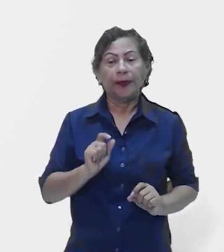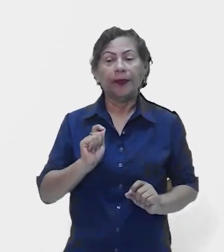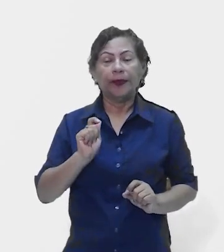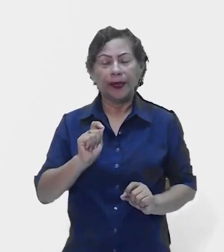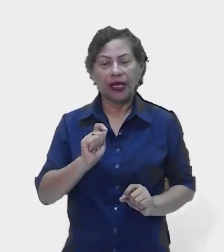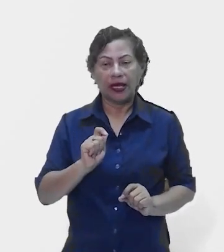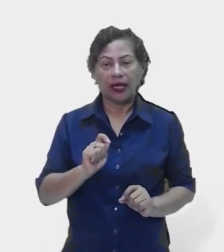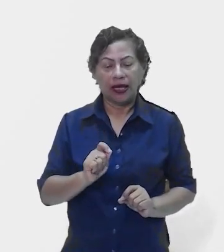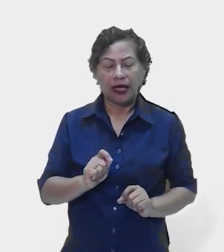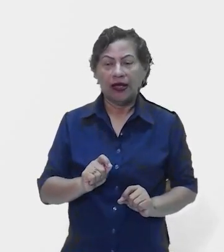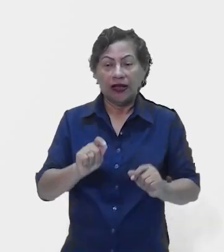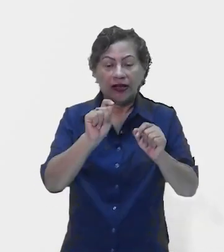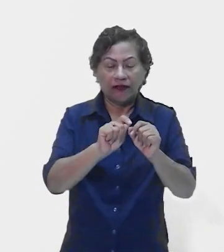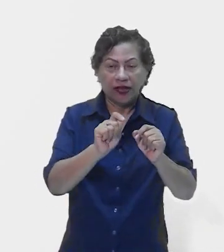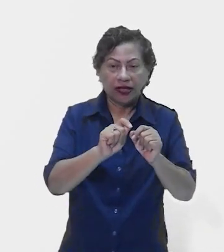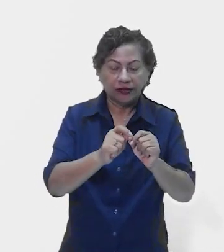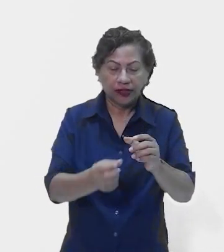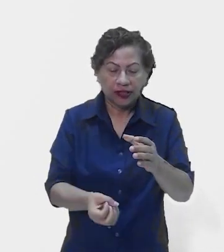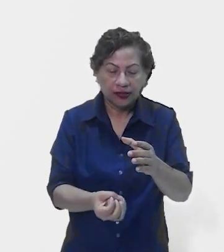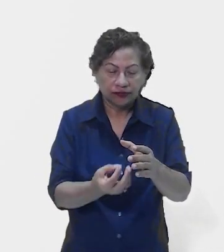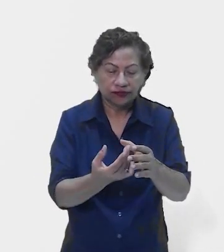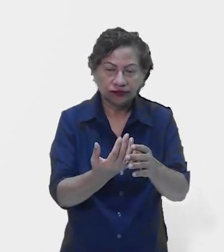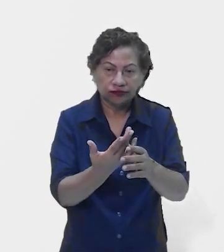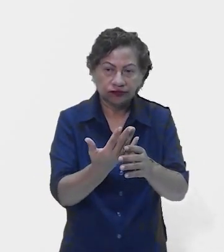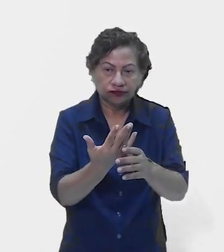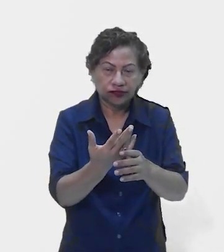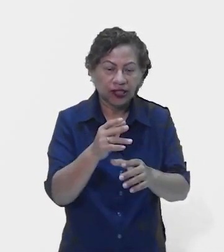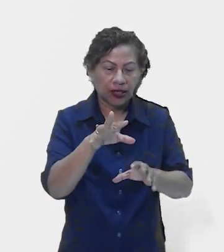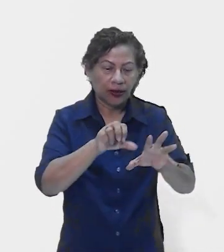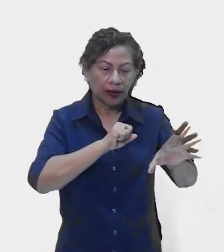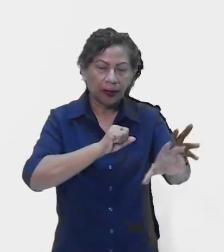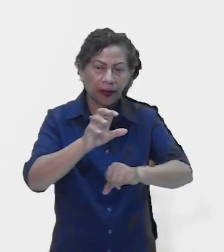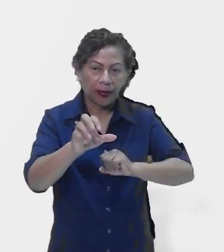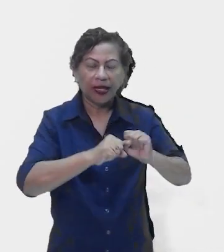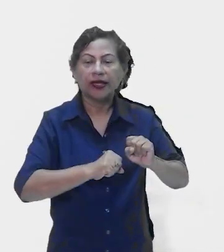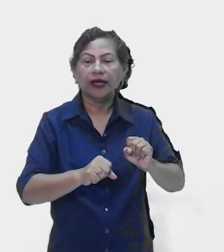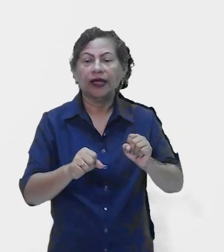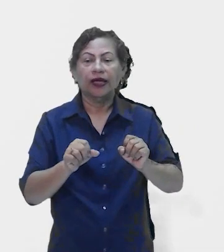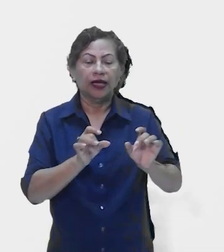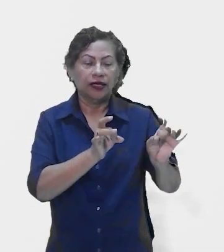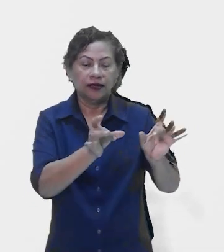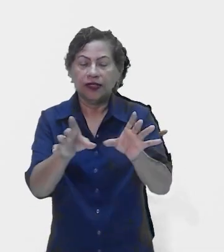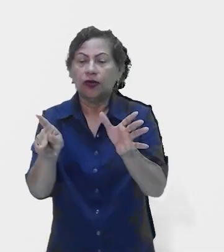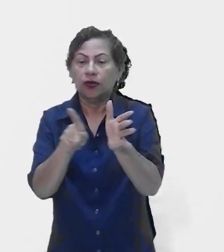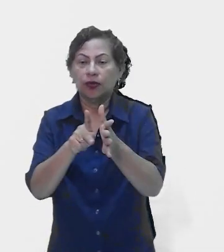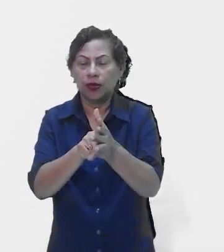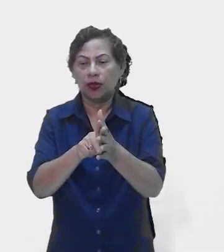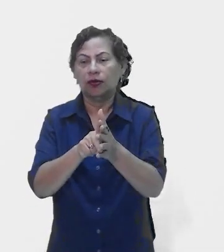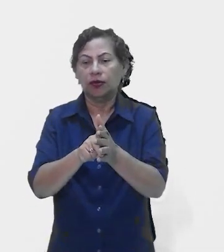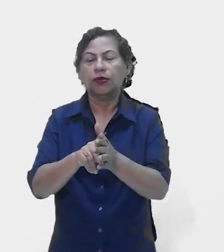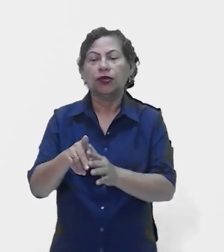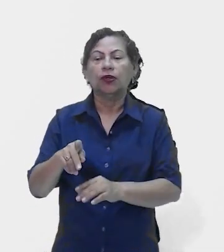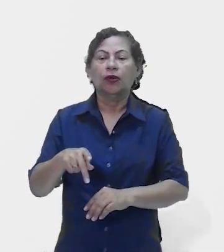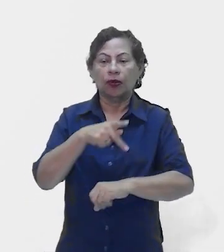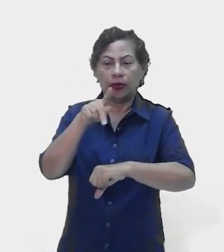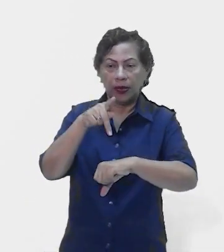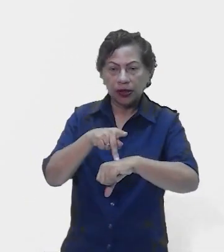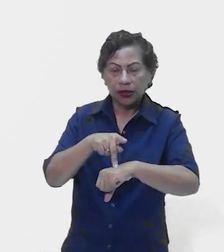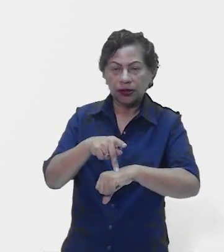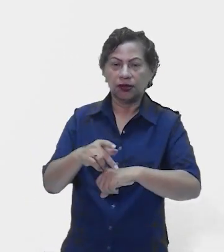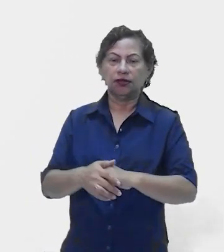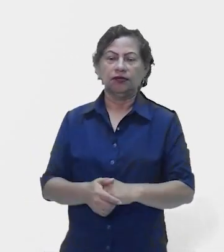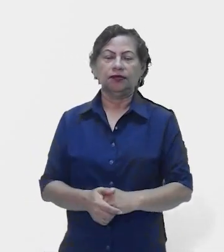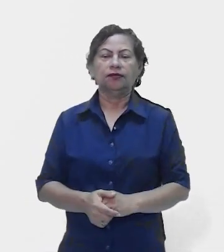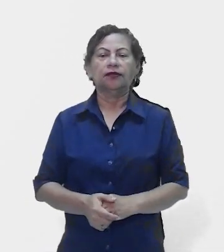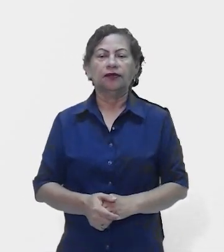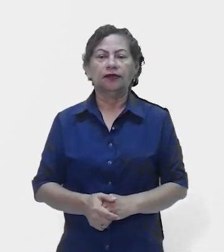que é a especialização em produzir somente um produto. Temos mais características do espaço rural brasileiro, e